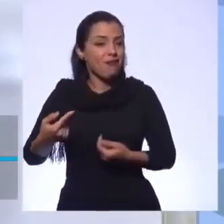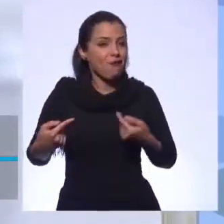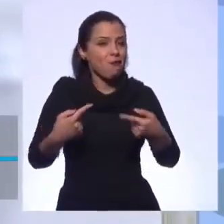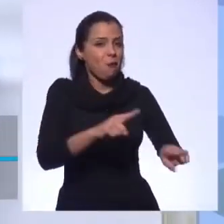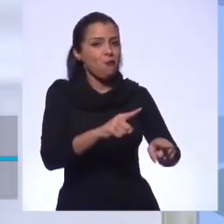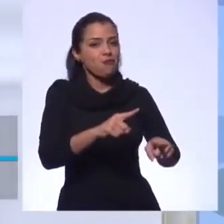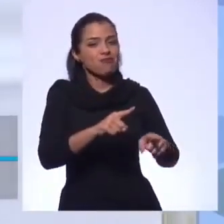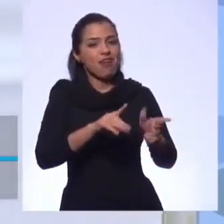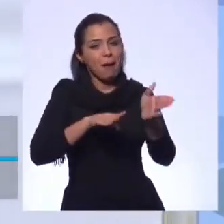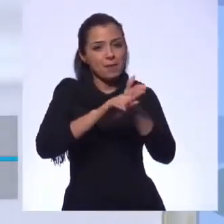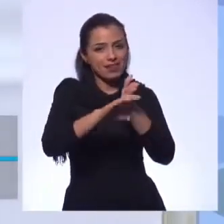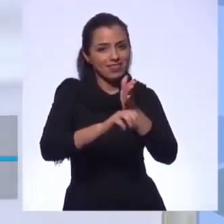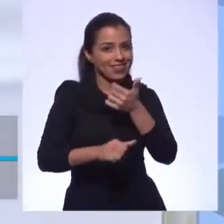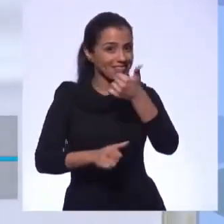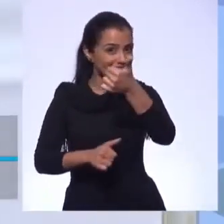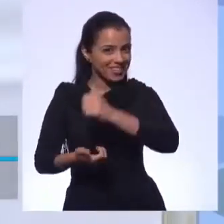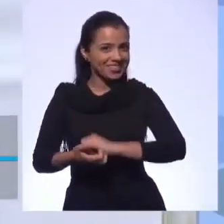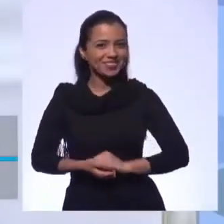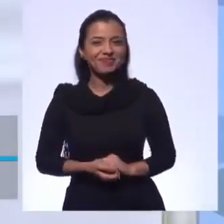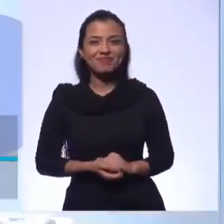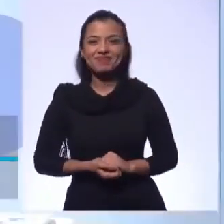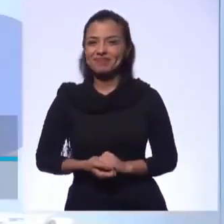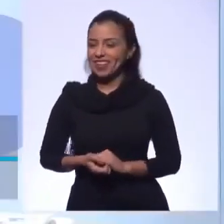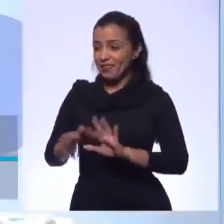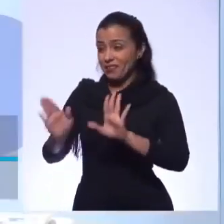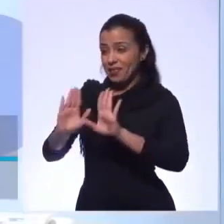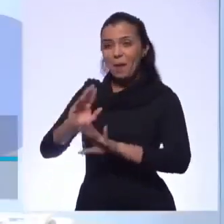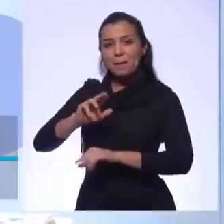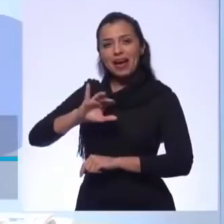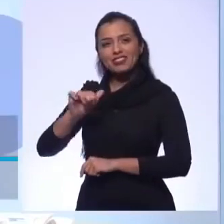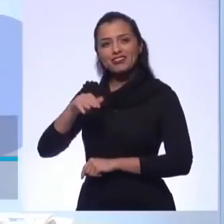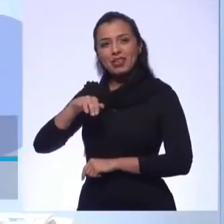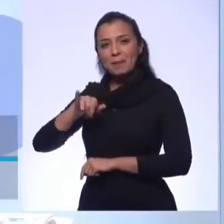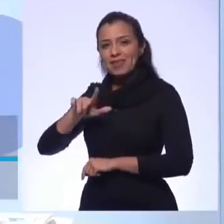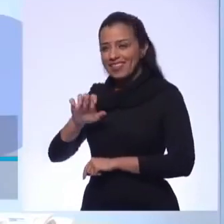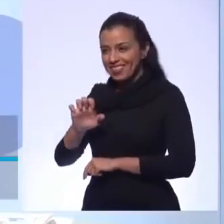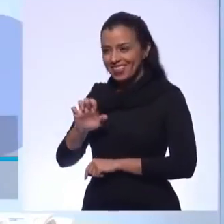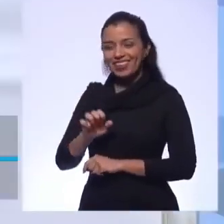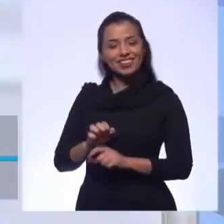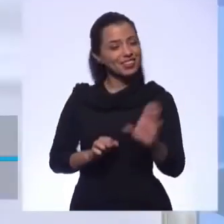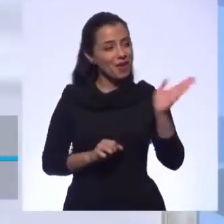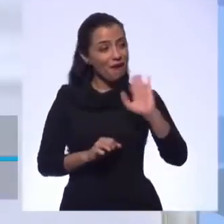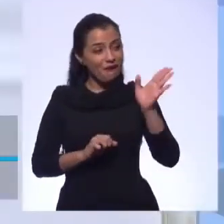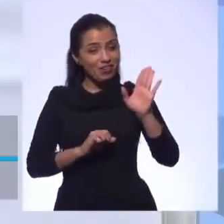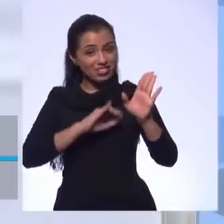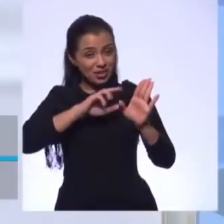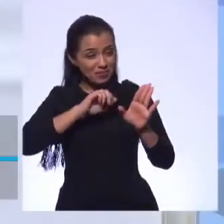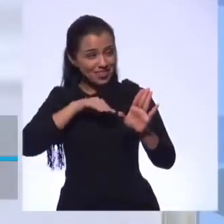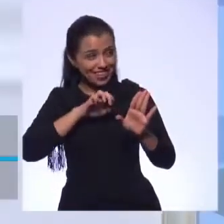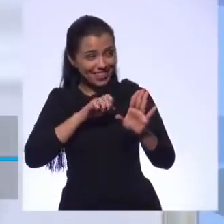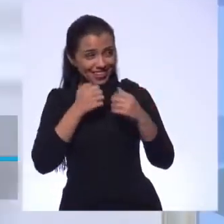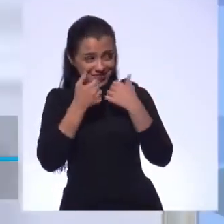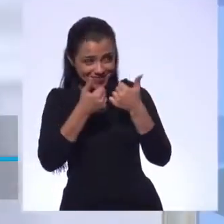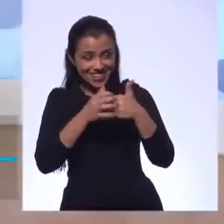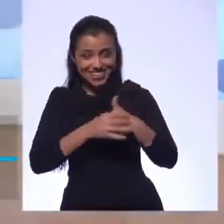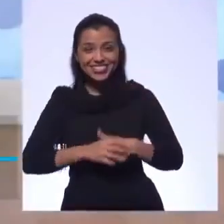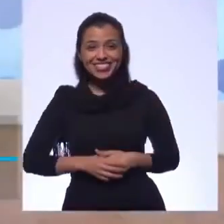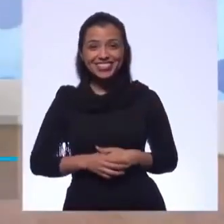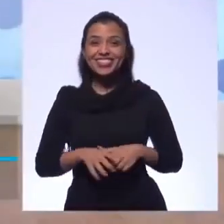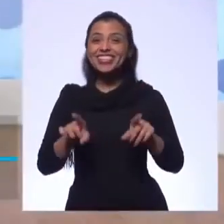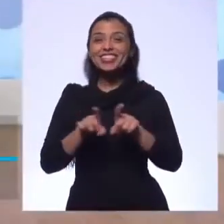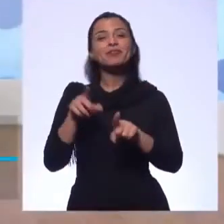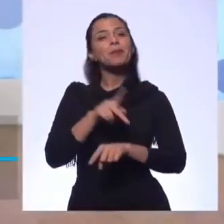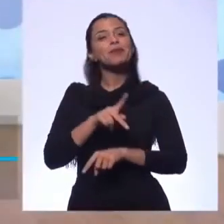bom? Vamos mandar um oi aqui para a Jamile, que está pedindo para mandar Oi, oi. Jamile, um oi para você. E aproveitar e falar um